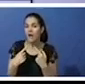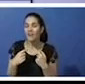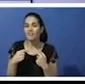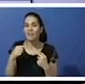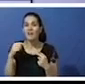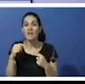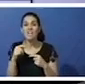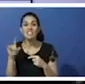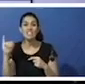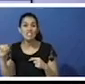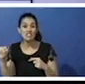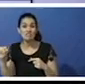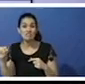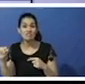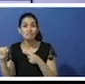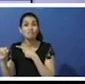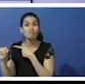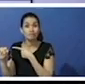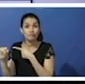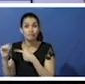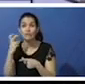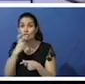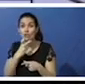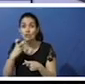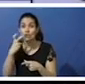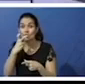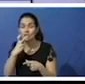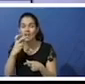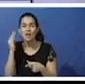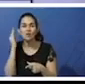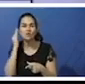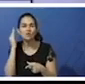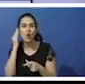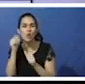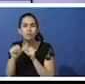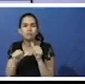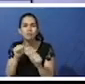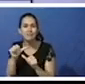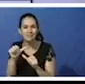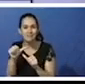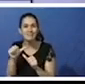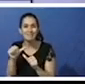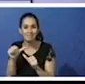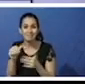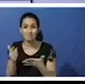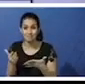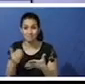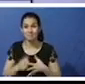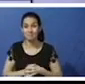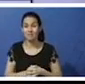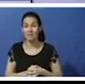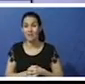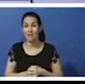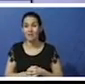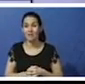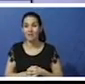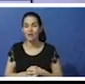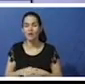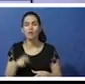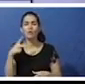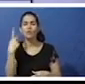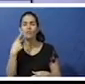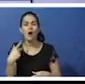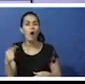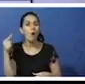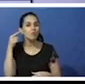falo grande. Então o E vai ter o som do I, tá? E aqui quando eu falo a